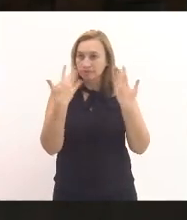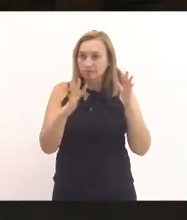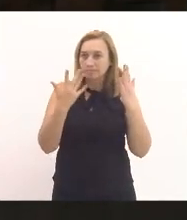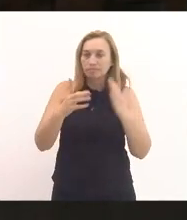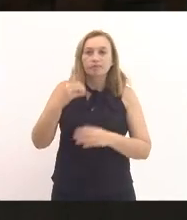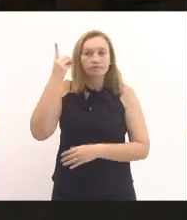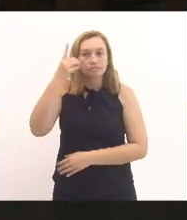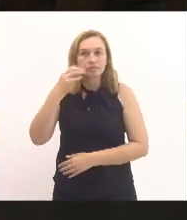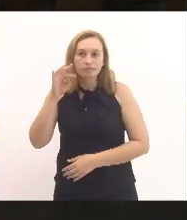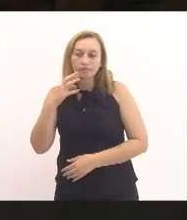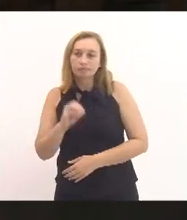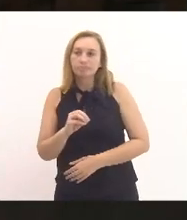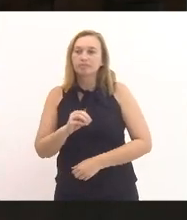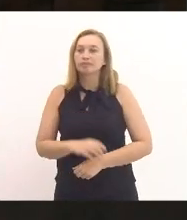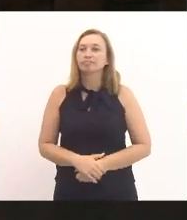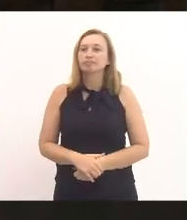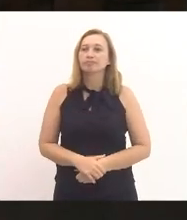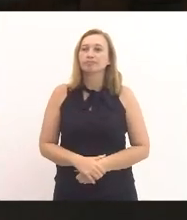Vitória Gualberto